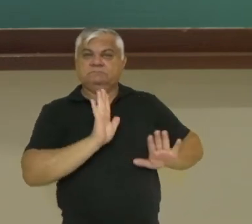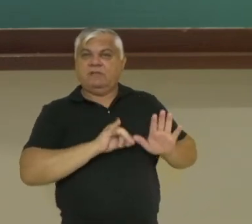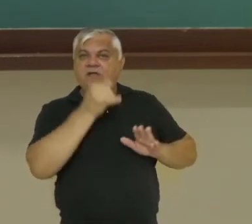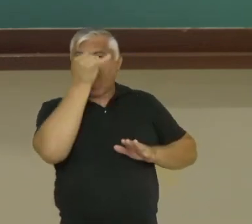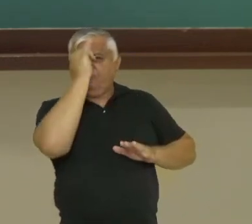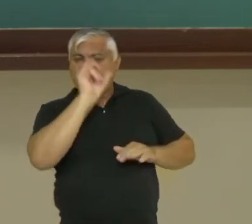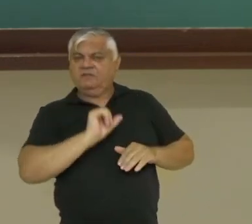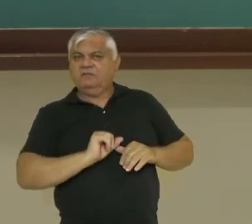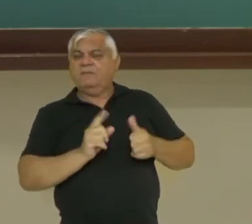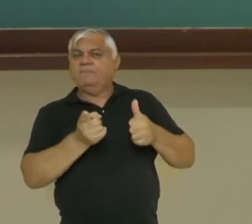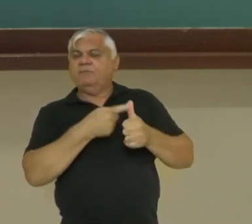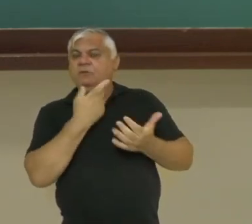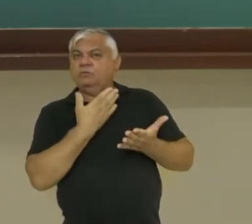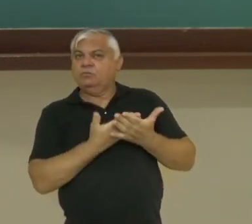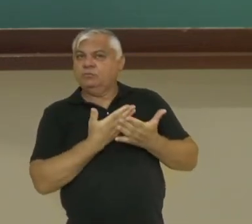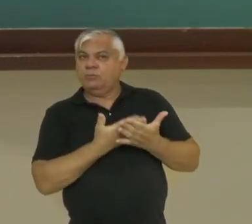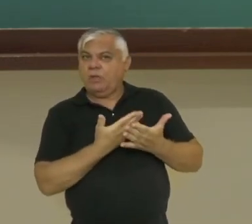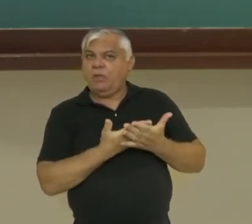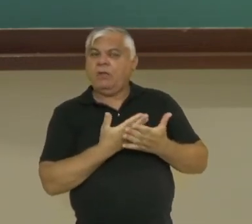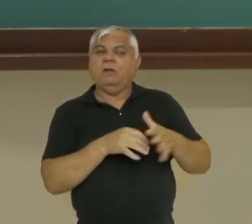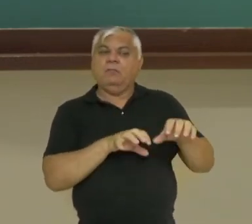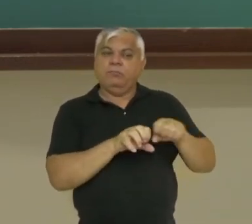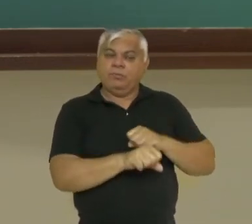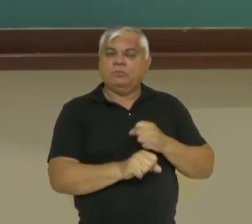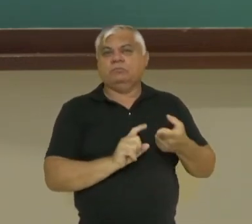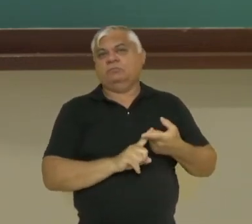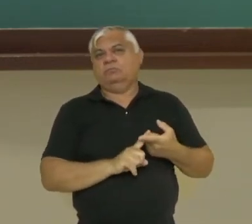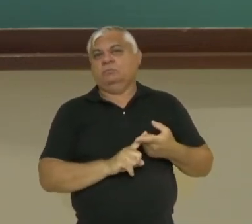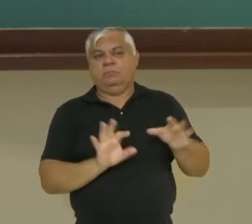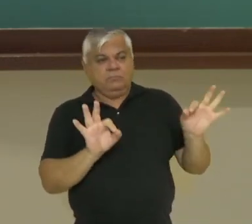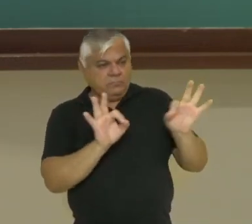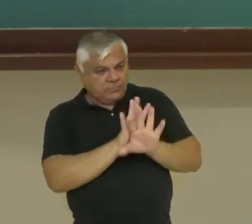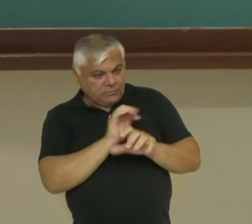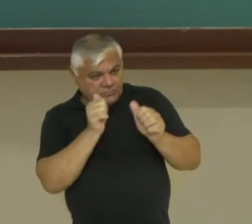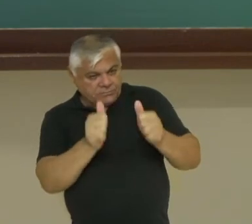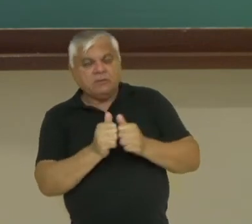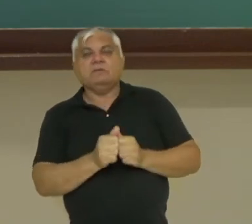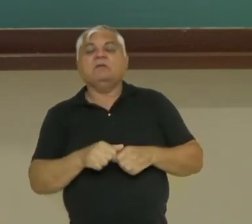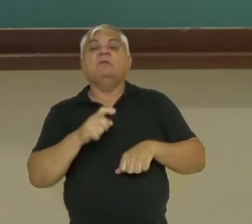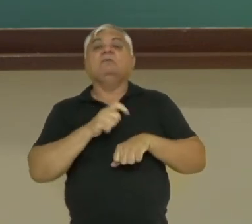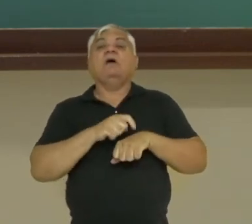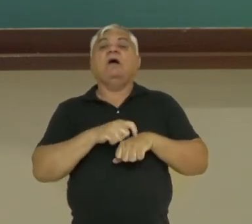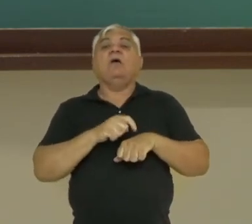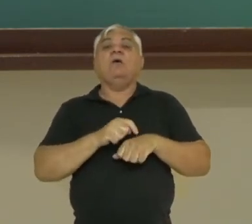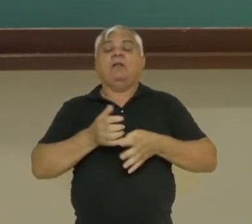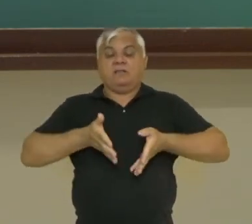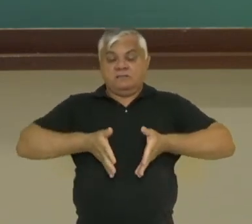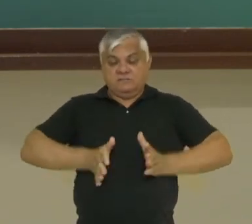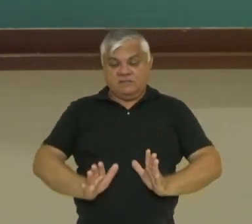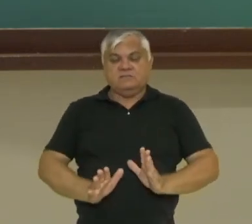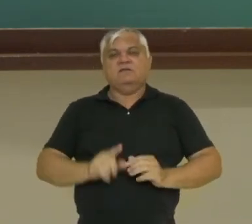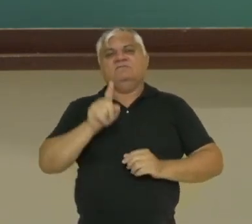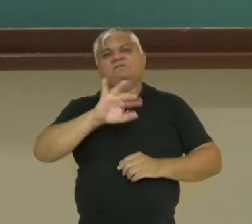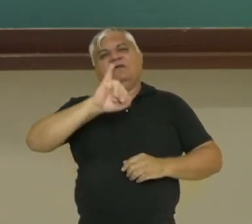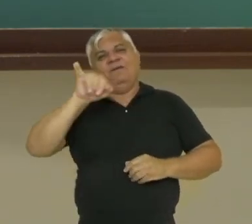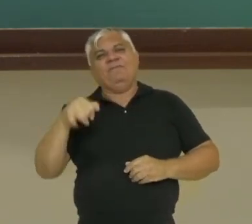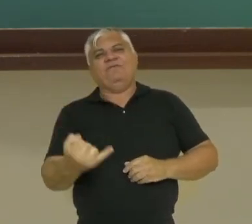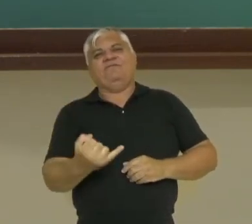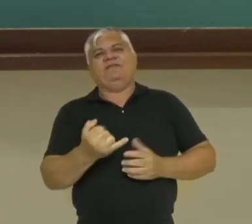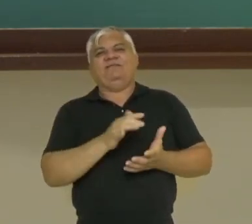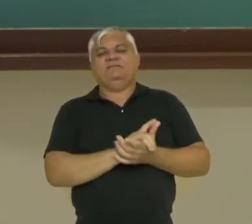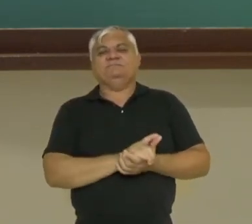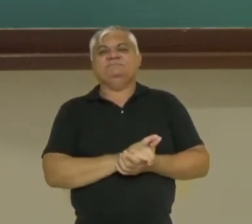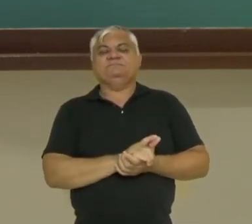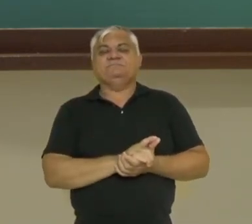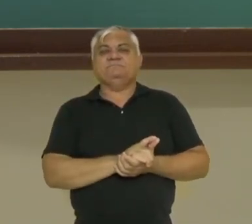a chegada ser mais que especial, para que vocês possam curtir essa chegada de uma forma bem saudável. Aí, a